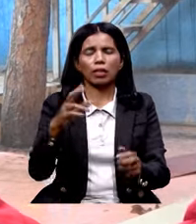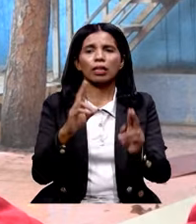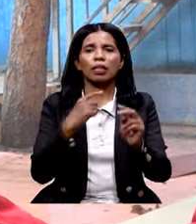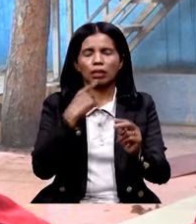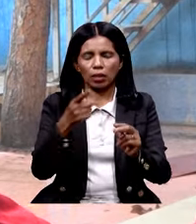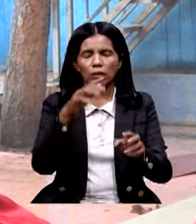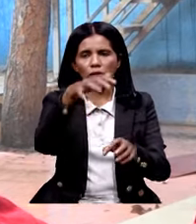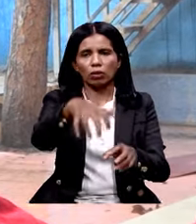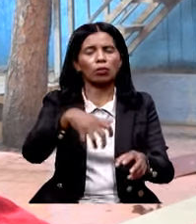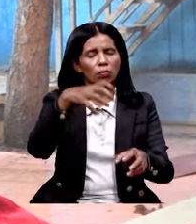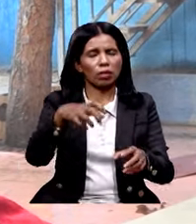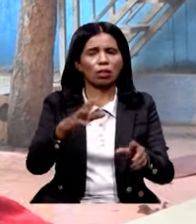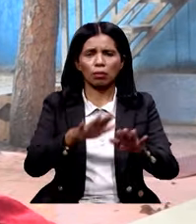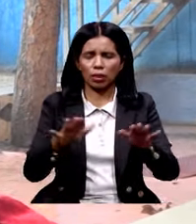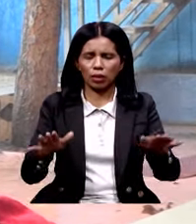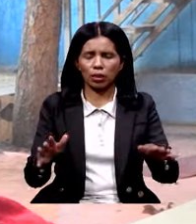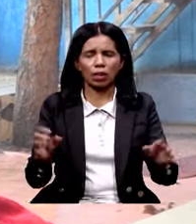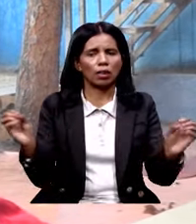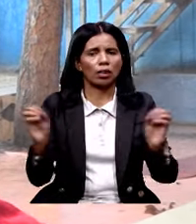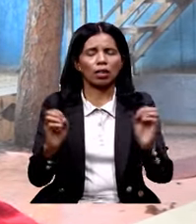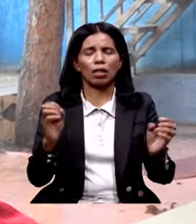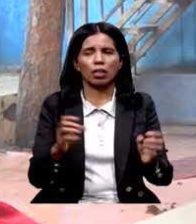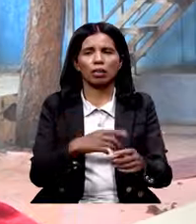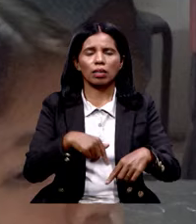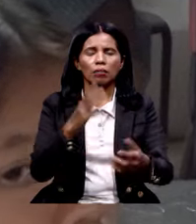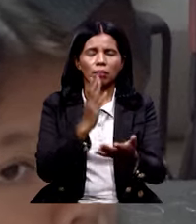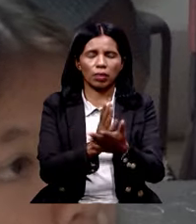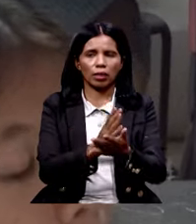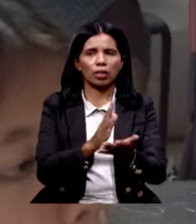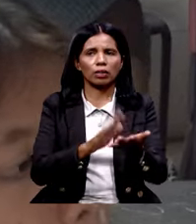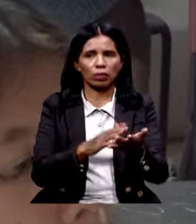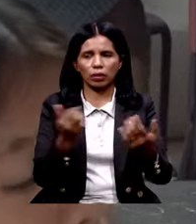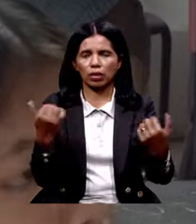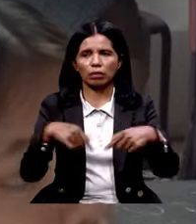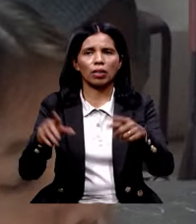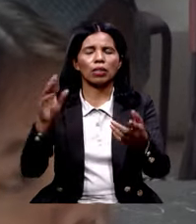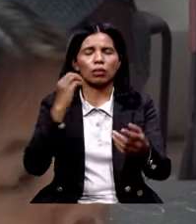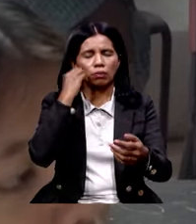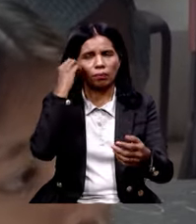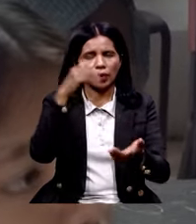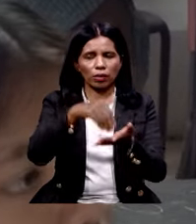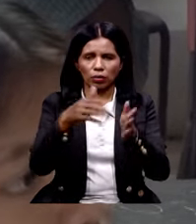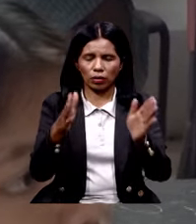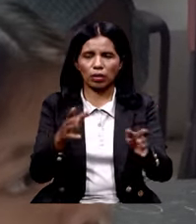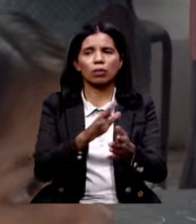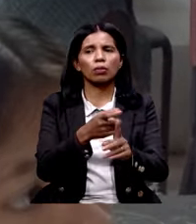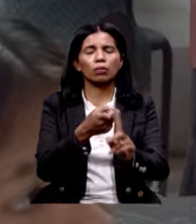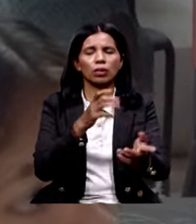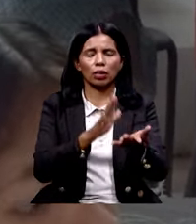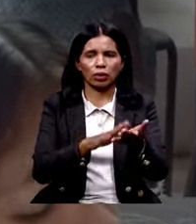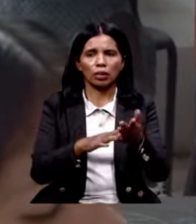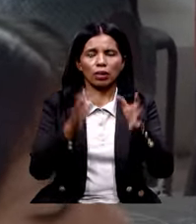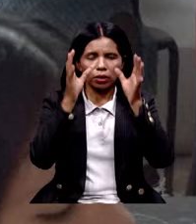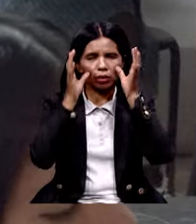e se era a escola lá mate, se era para a escola, se era lá e fila bauma. Estudante Sira, Rússia Escola São Miguel Arcanjo,